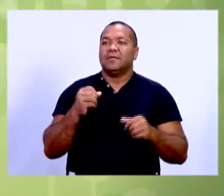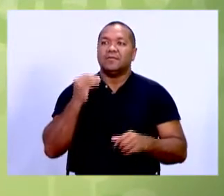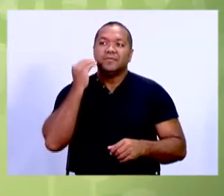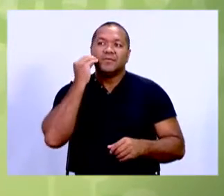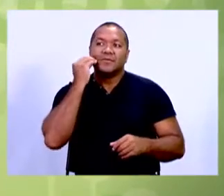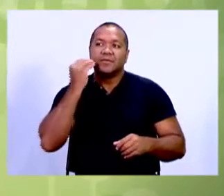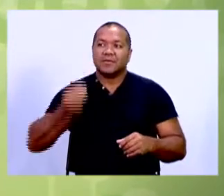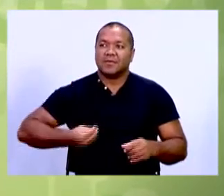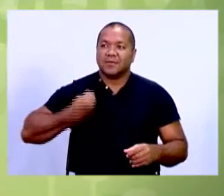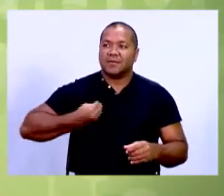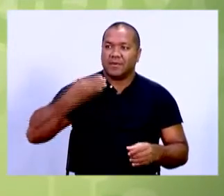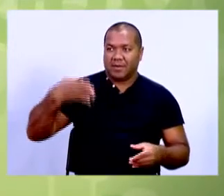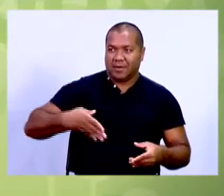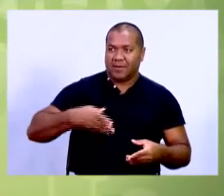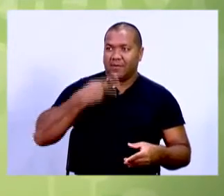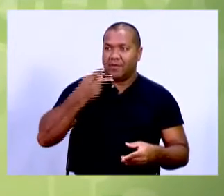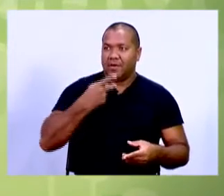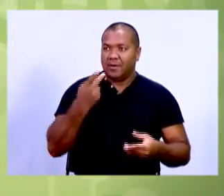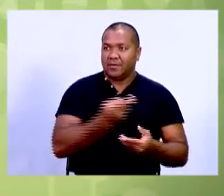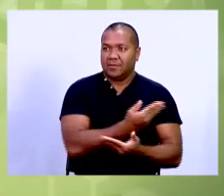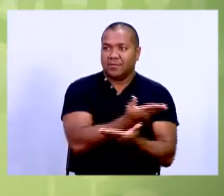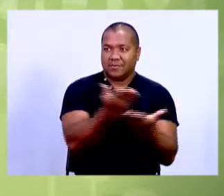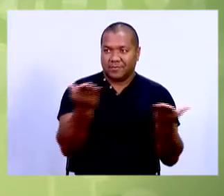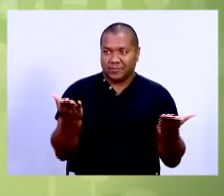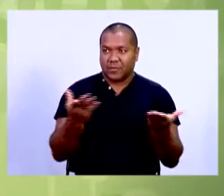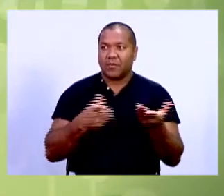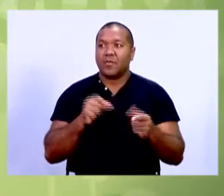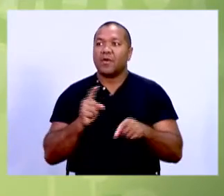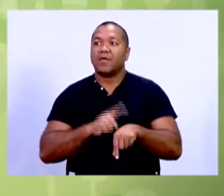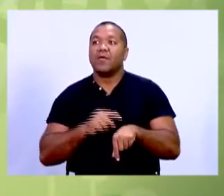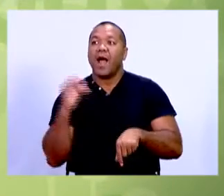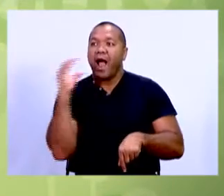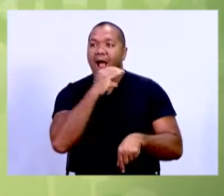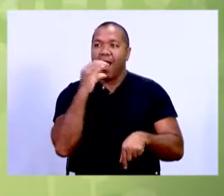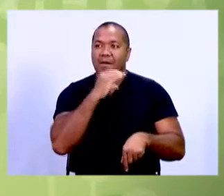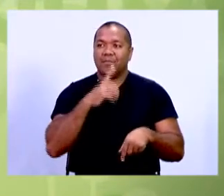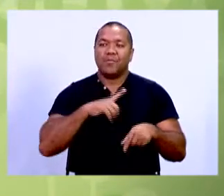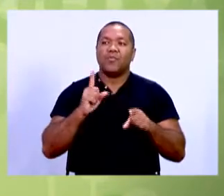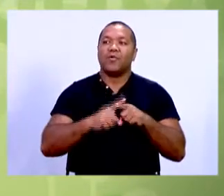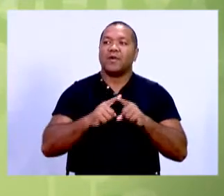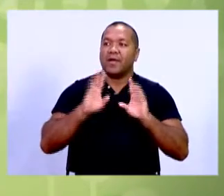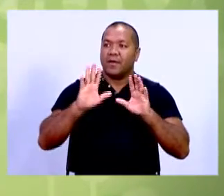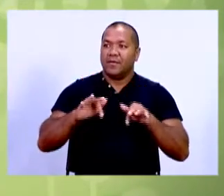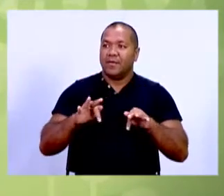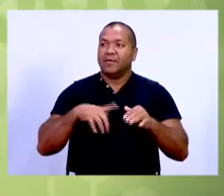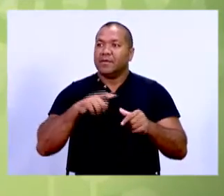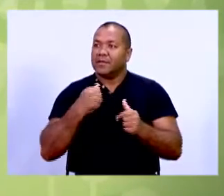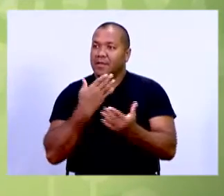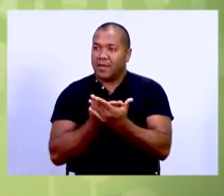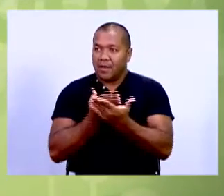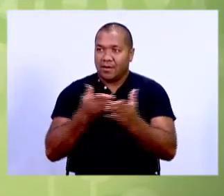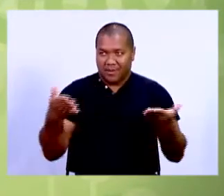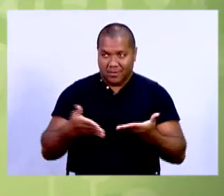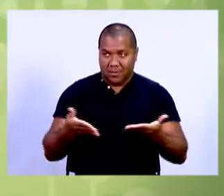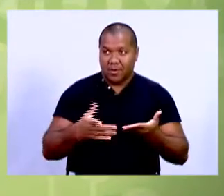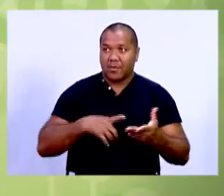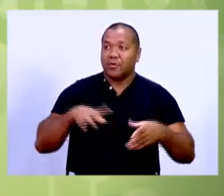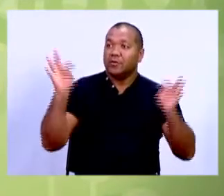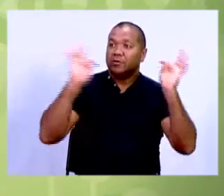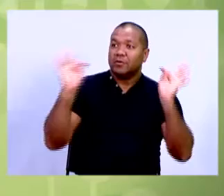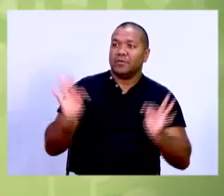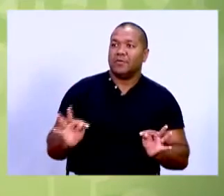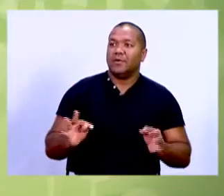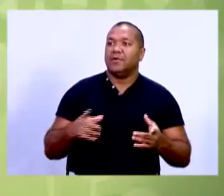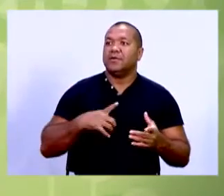de estar aqui falando com vocês, mesmo que muito rapidamente, porque afinal vocês têm aula agora, não é? Nos traz uma felicidade